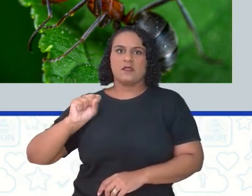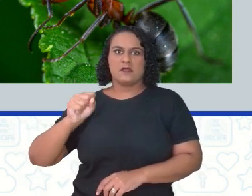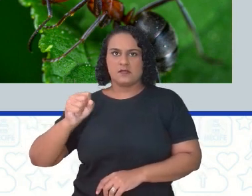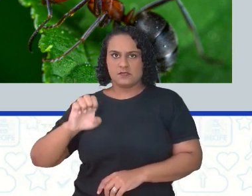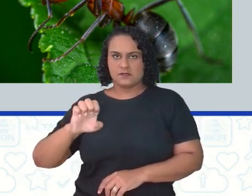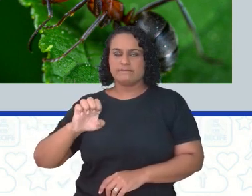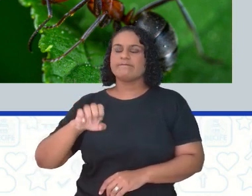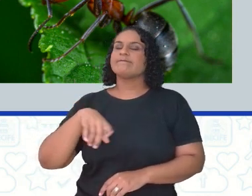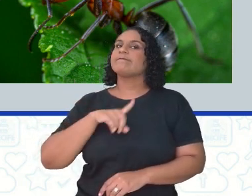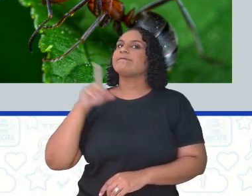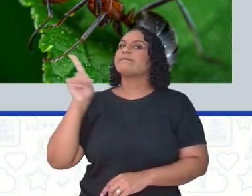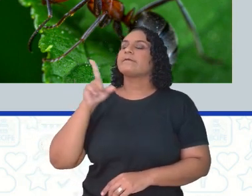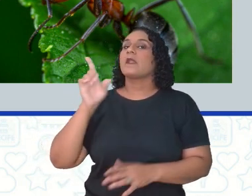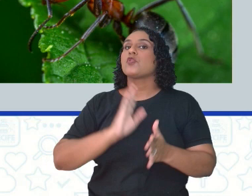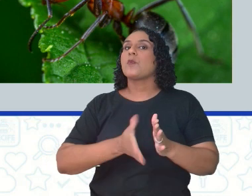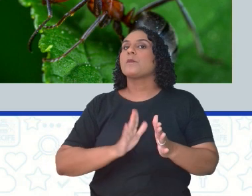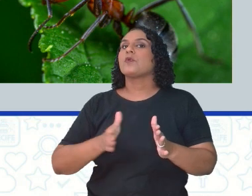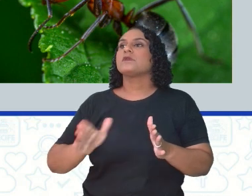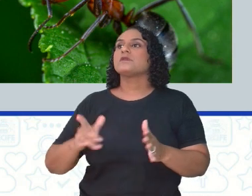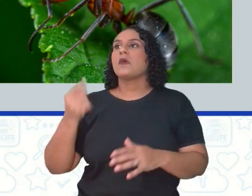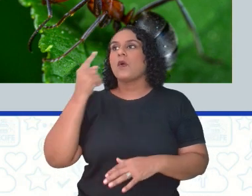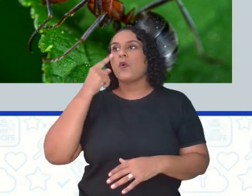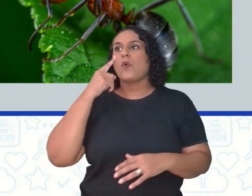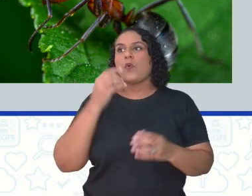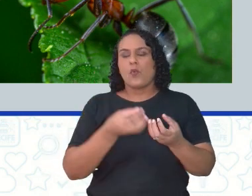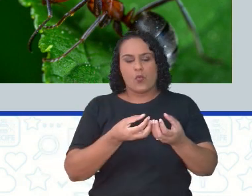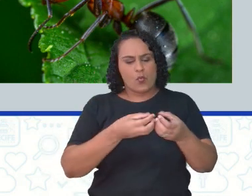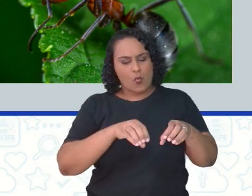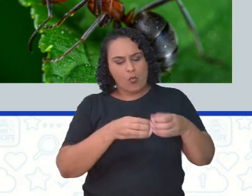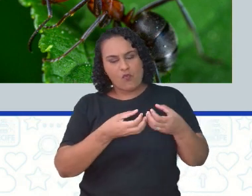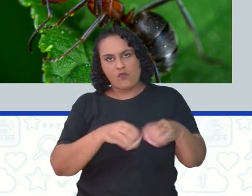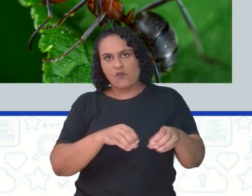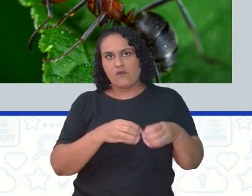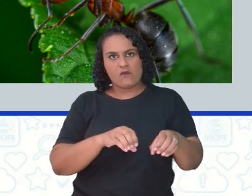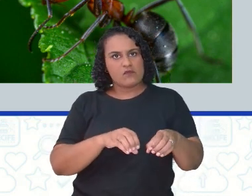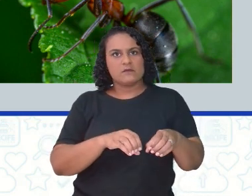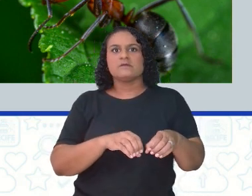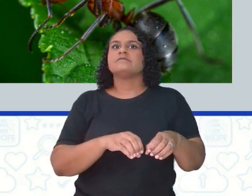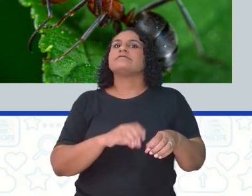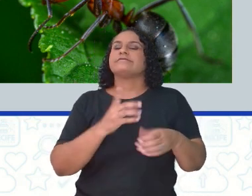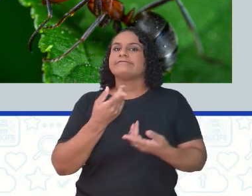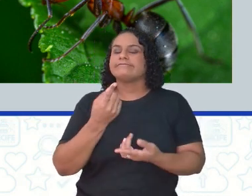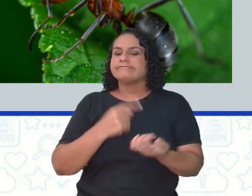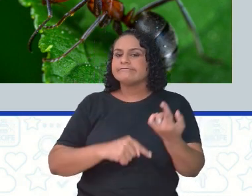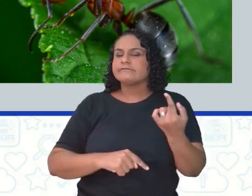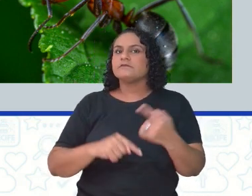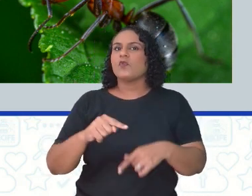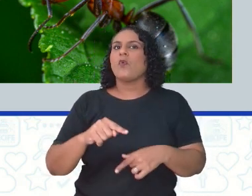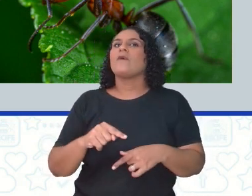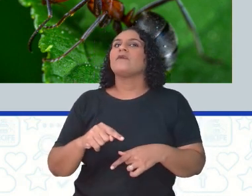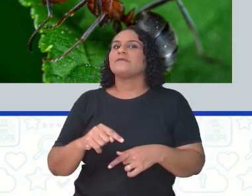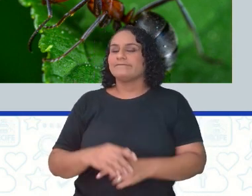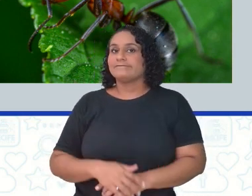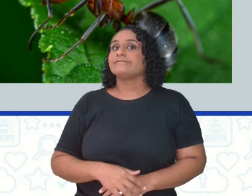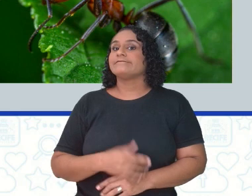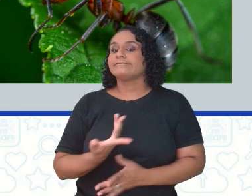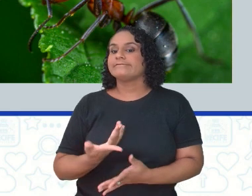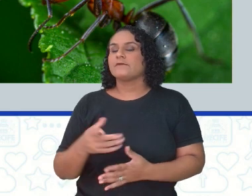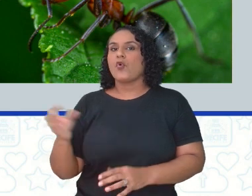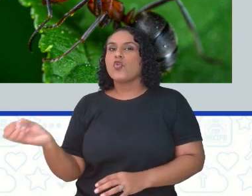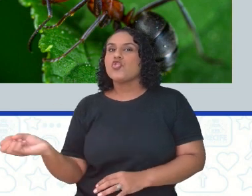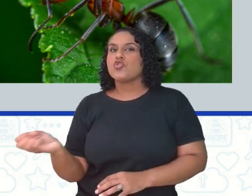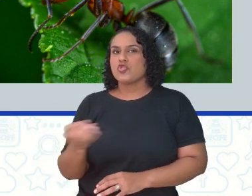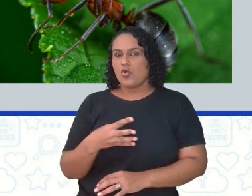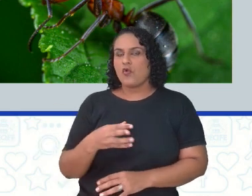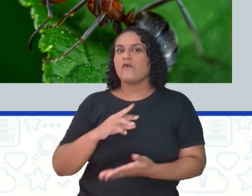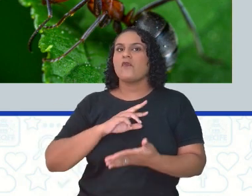de reprodução, um ovo que não foi fertilizado desenvolve no indivíduo. E o novo ser pode